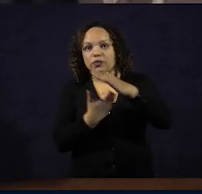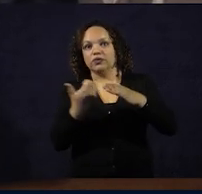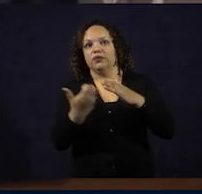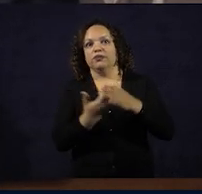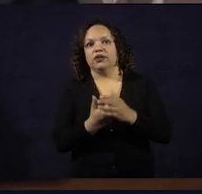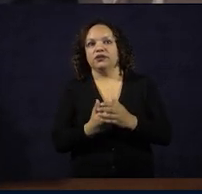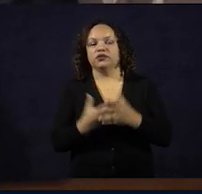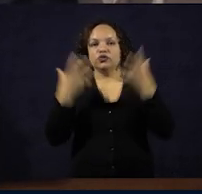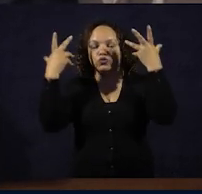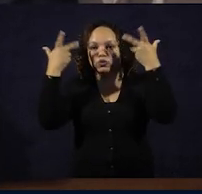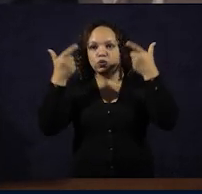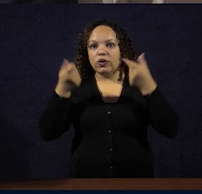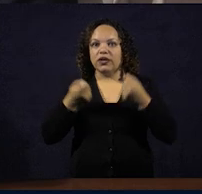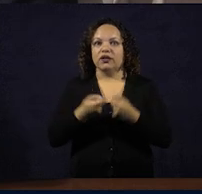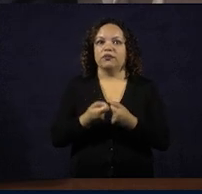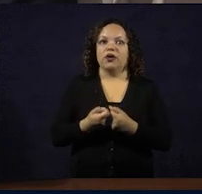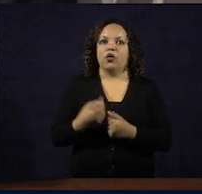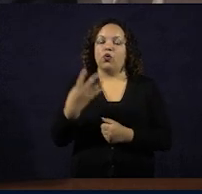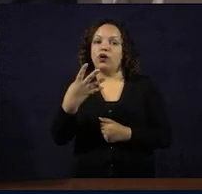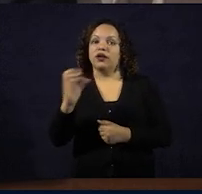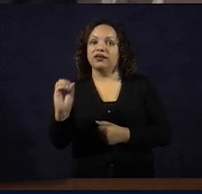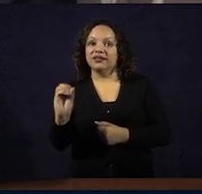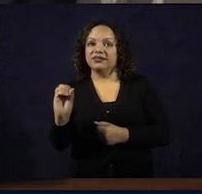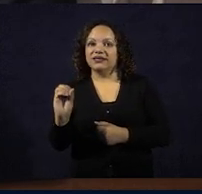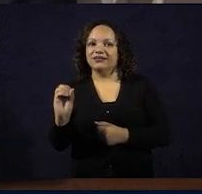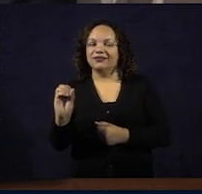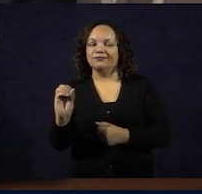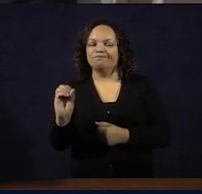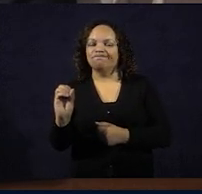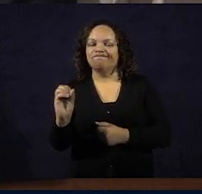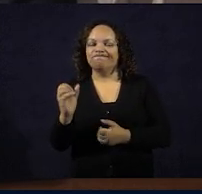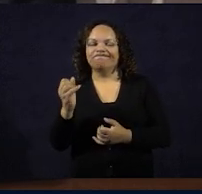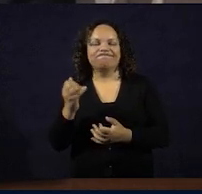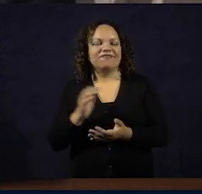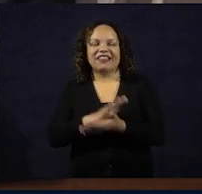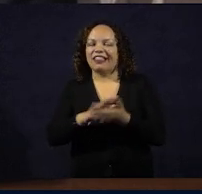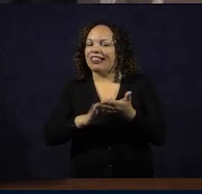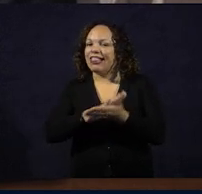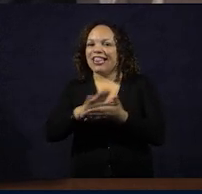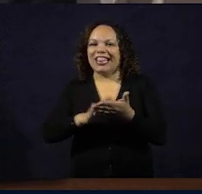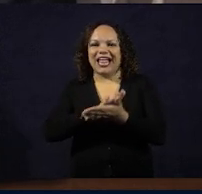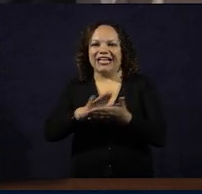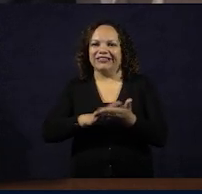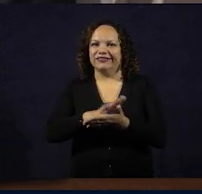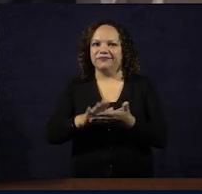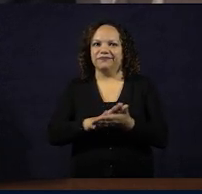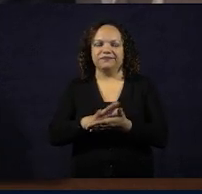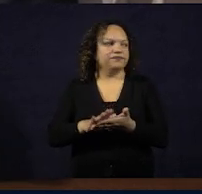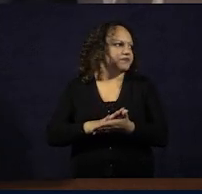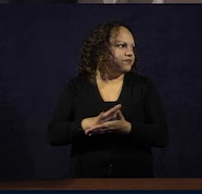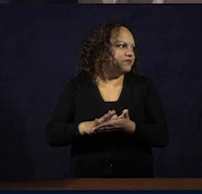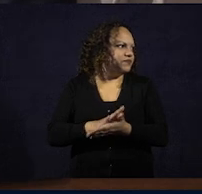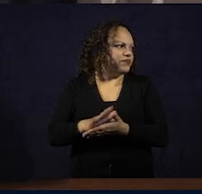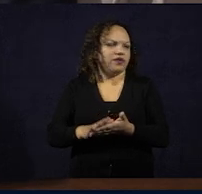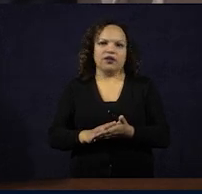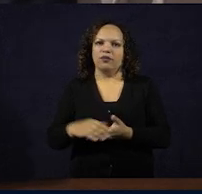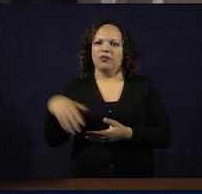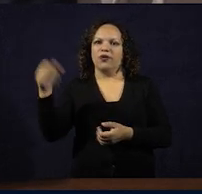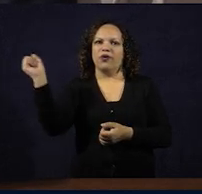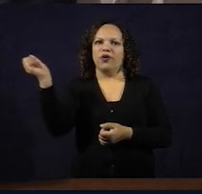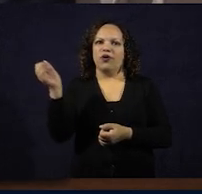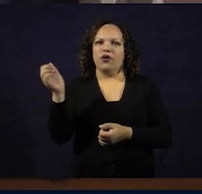animal 46 operações isso é nada né para o tamanho para dimensão da indústria